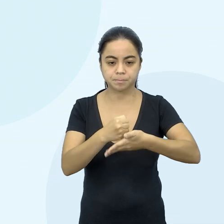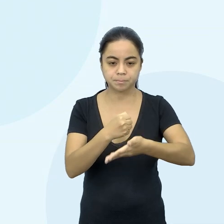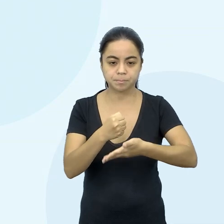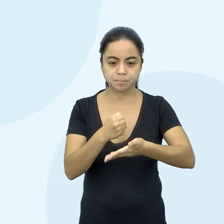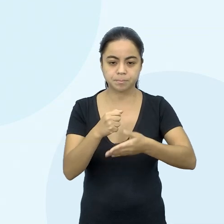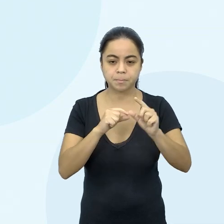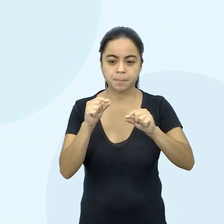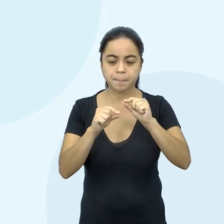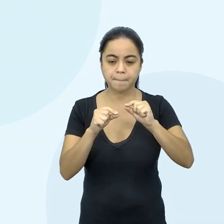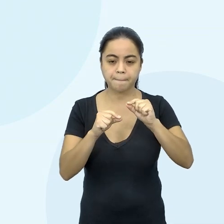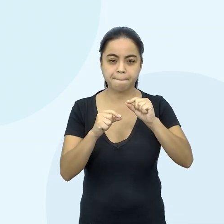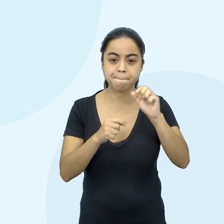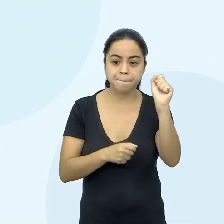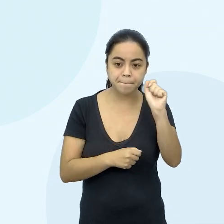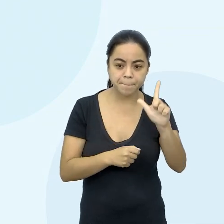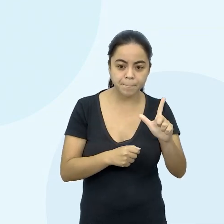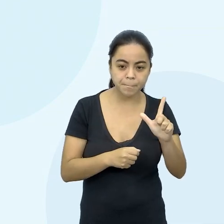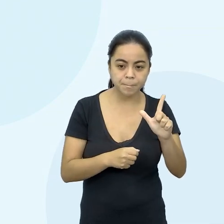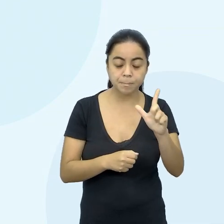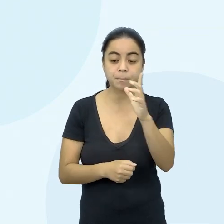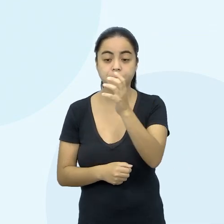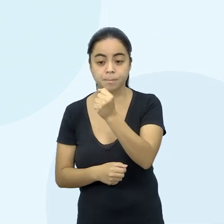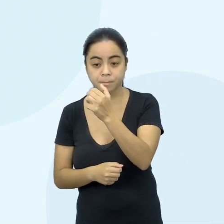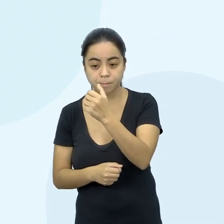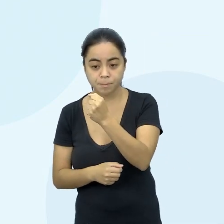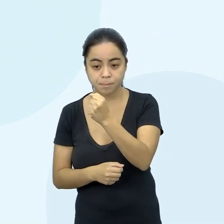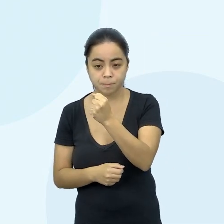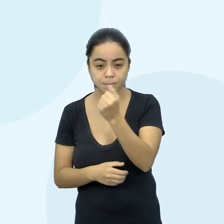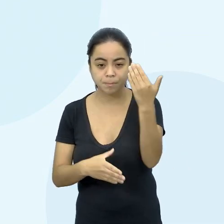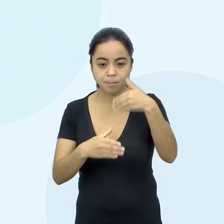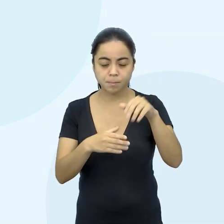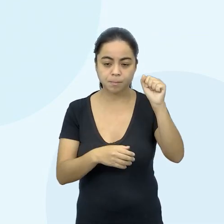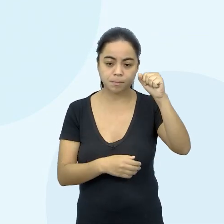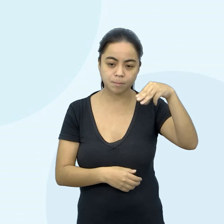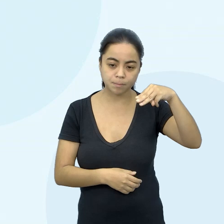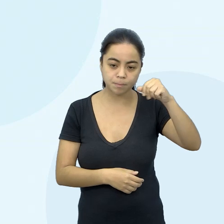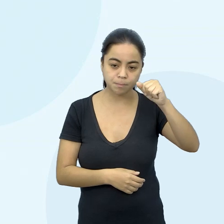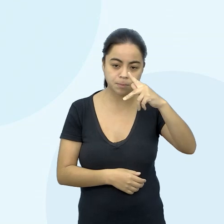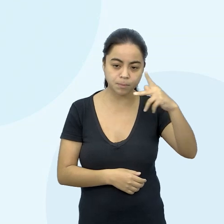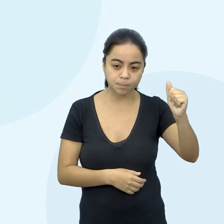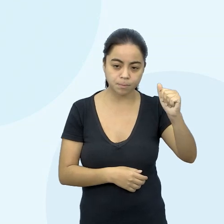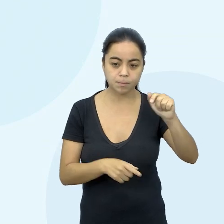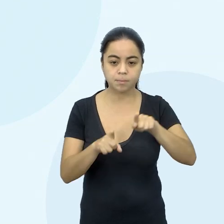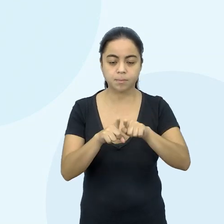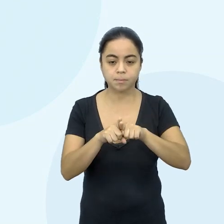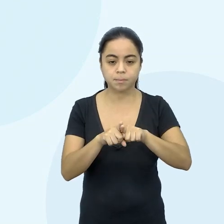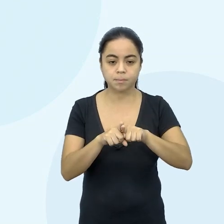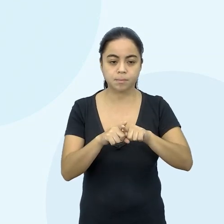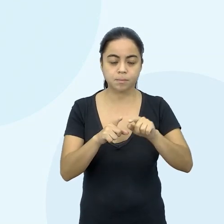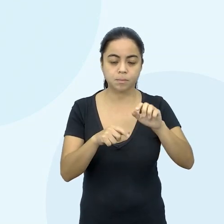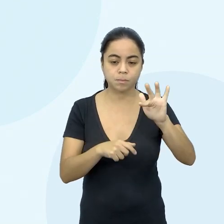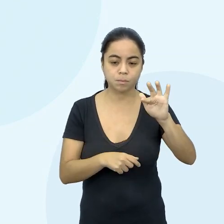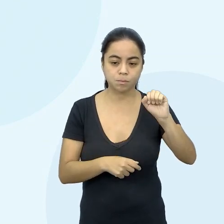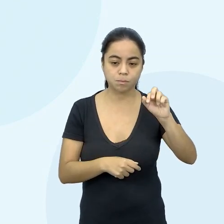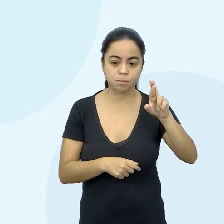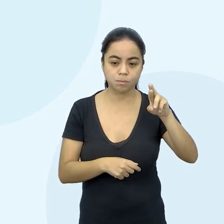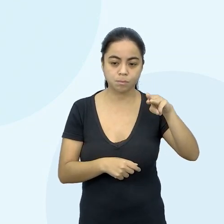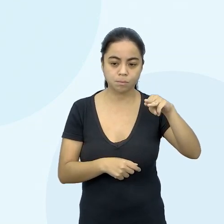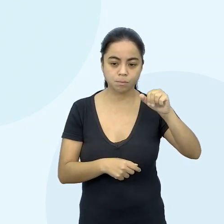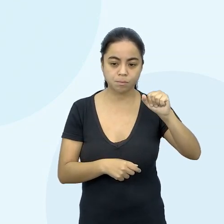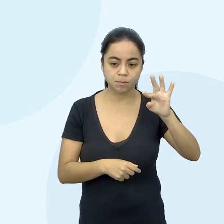aquelas da cor azul e branca, né, no mapa. E o do eixo formativo ela é em laranja e